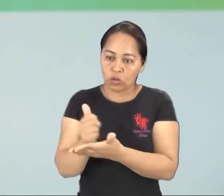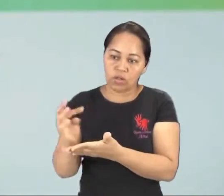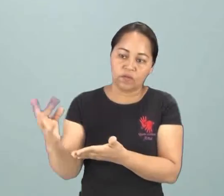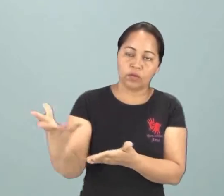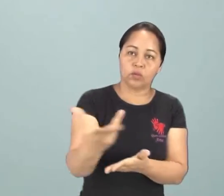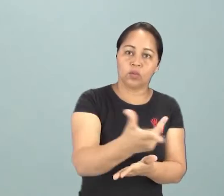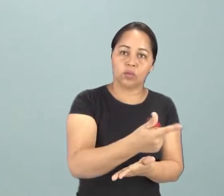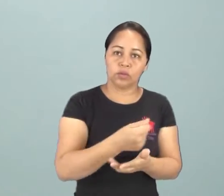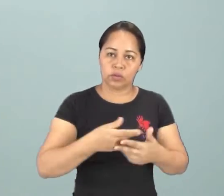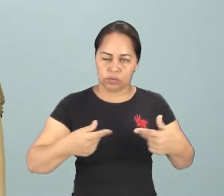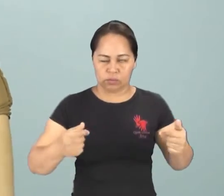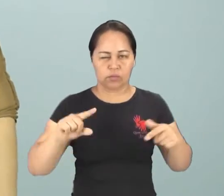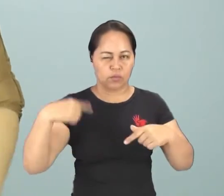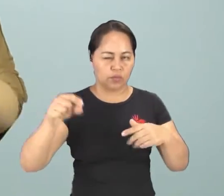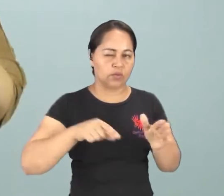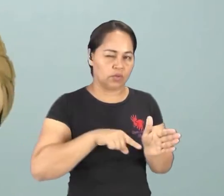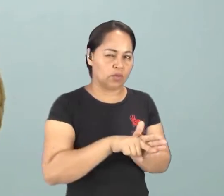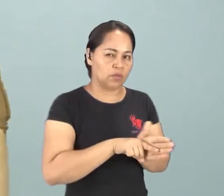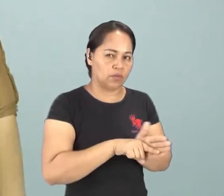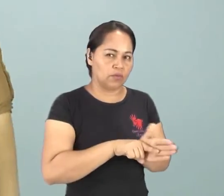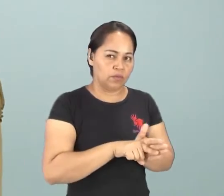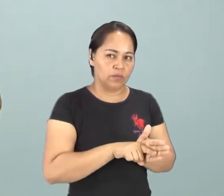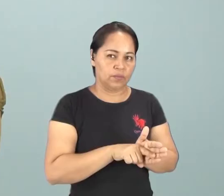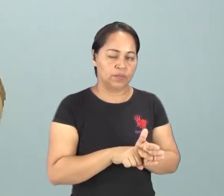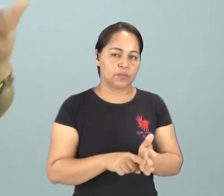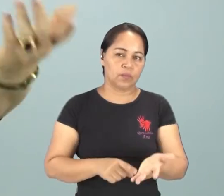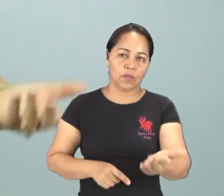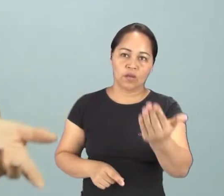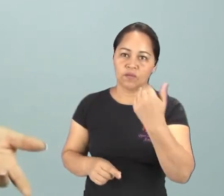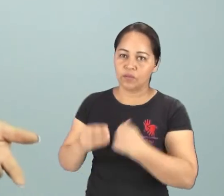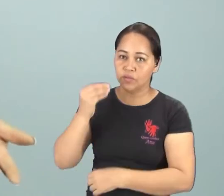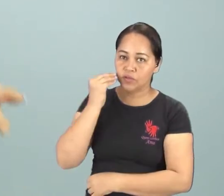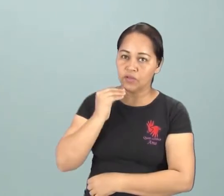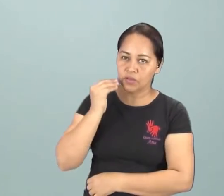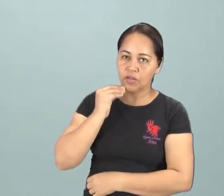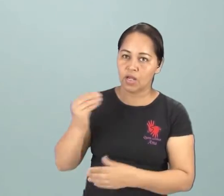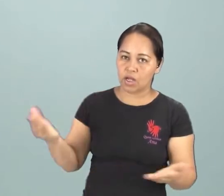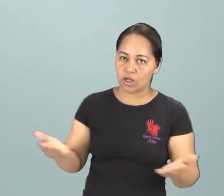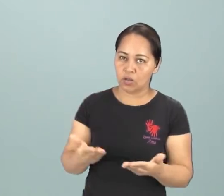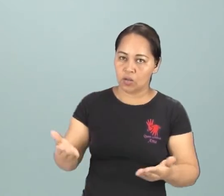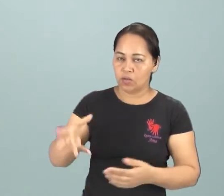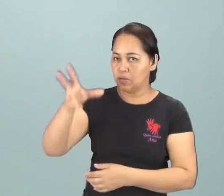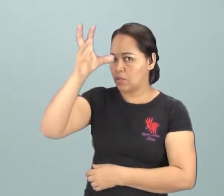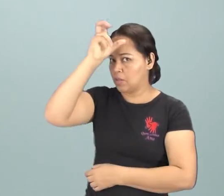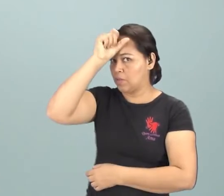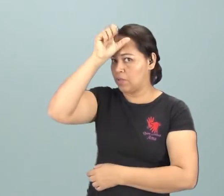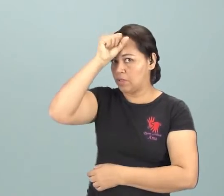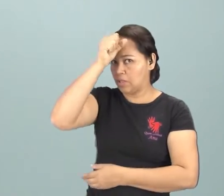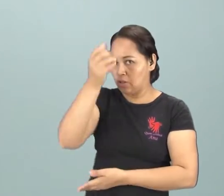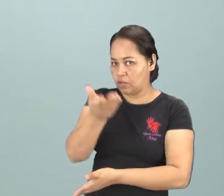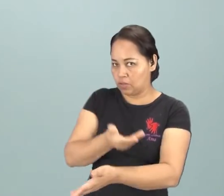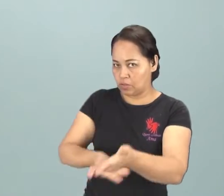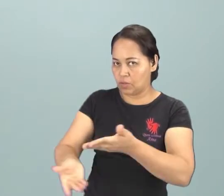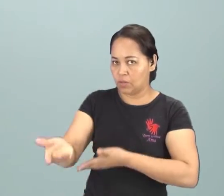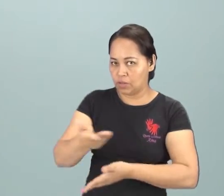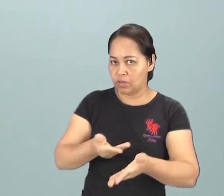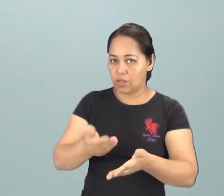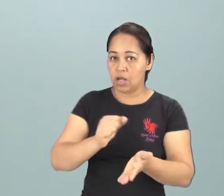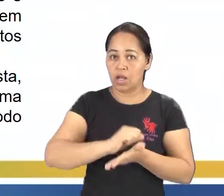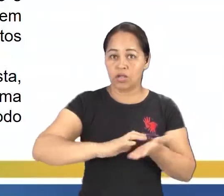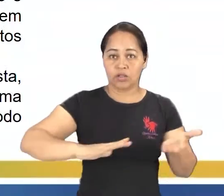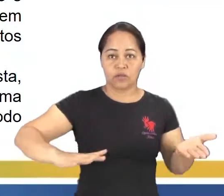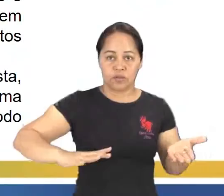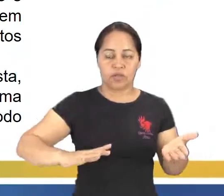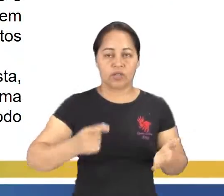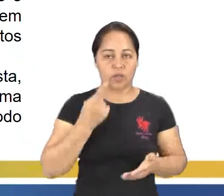vocês se aprofundem mais nisso. Vamos testar o que a gente acabou de ouvir, o que acabamos de compartilhar aqui com a atividade.